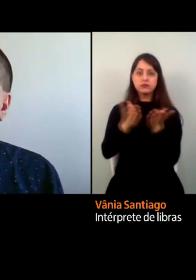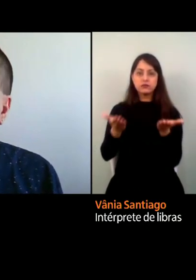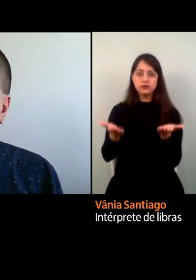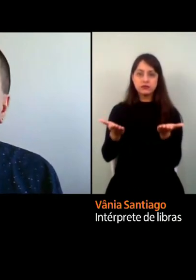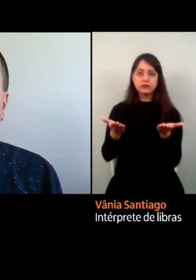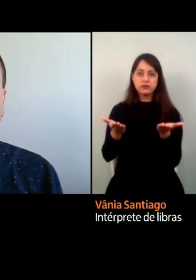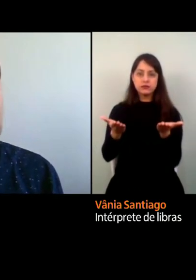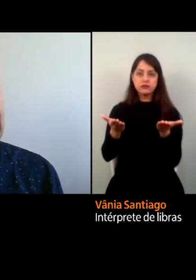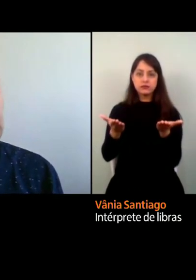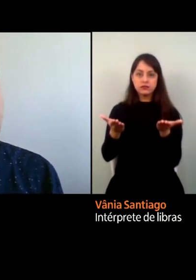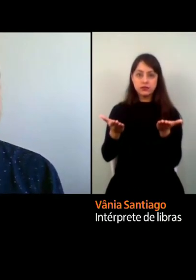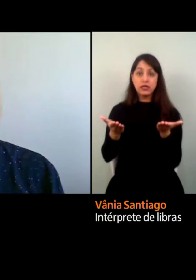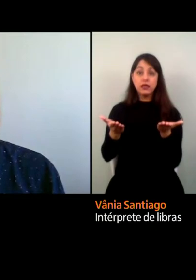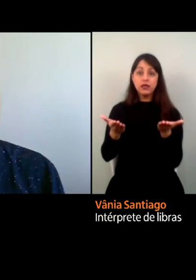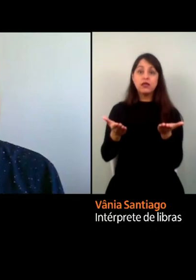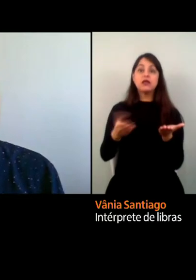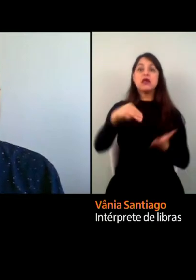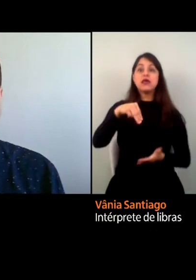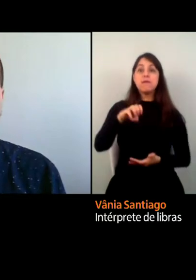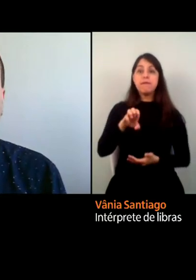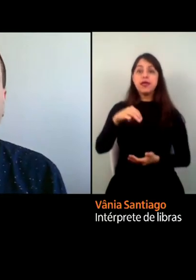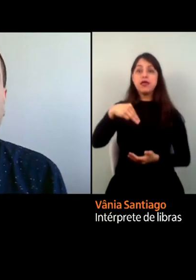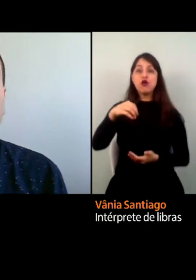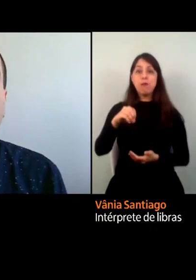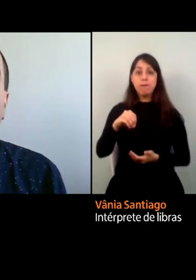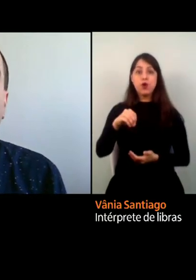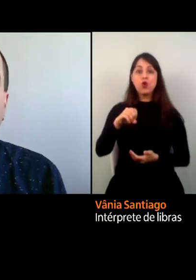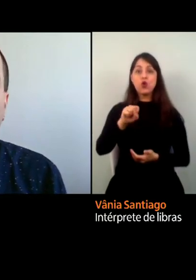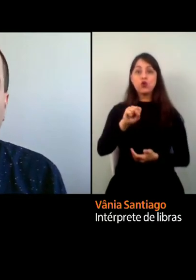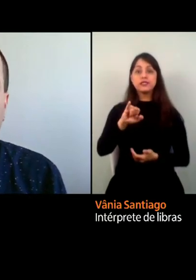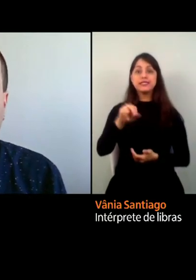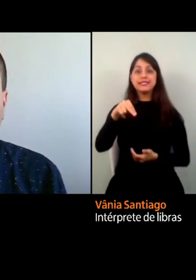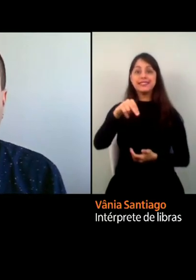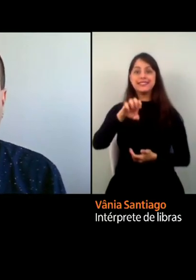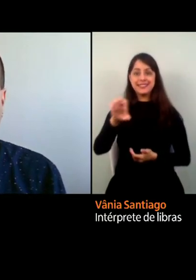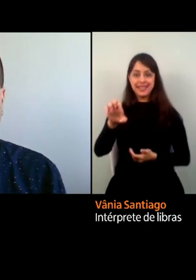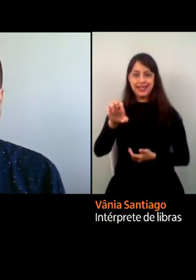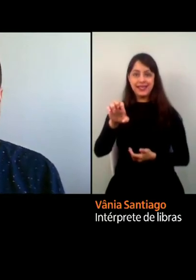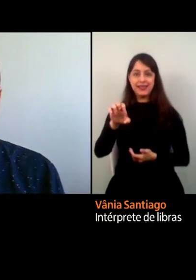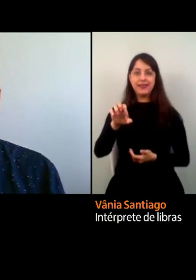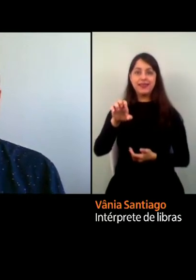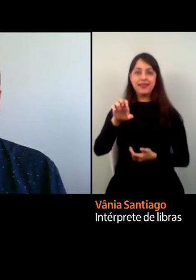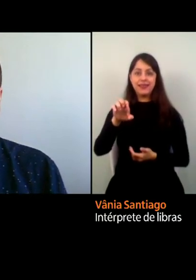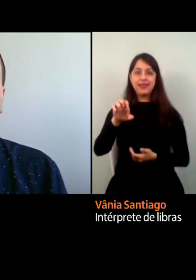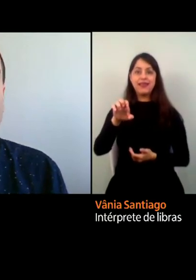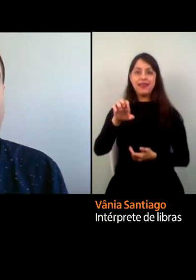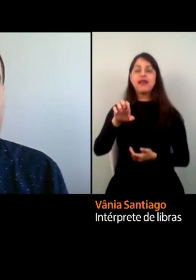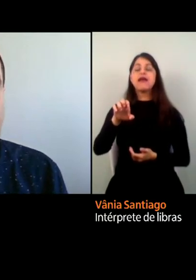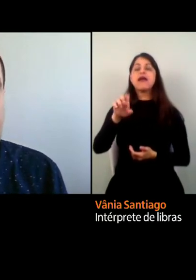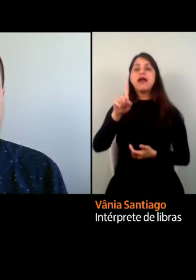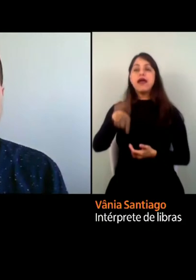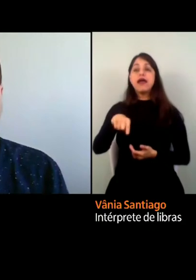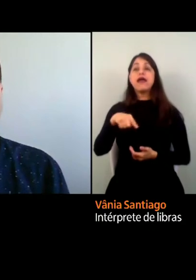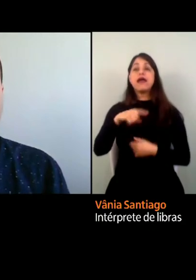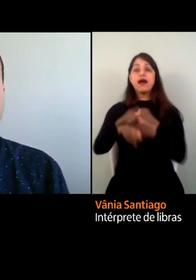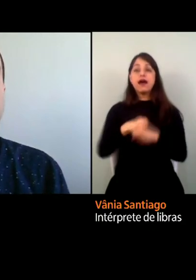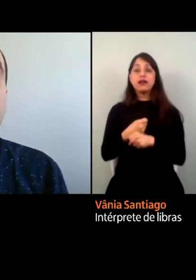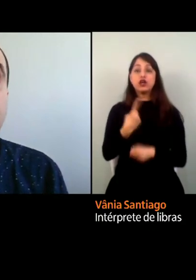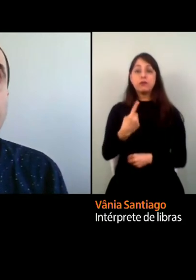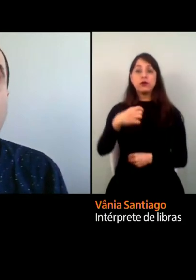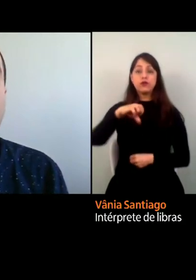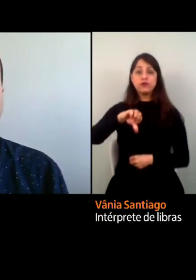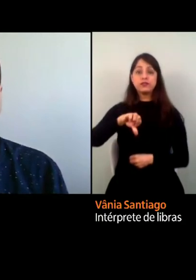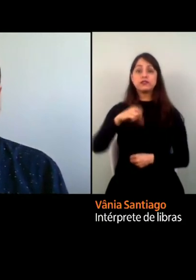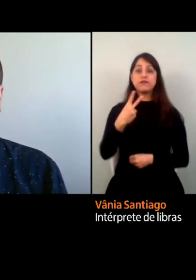1927 e nunca terminado até sua morte em outubro de 1929. No Atlas,